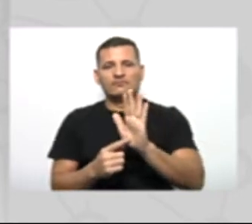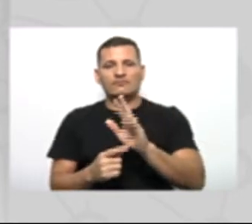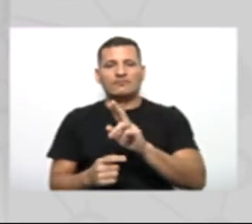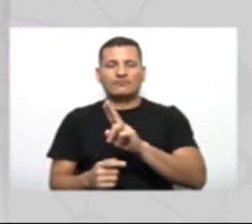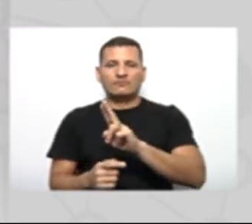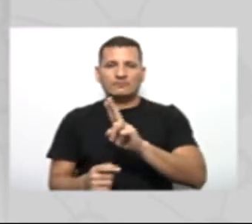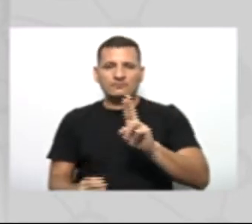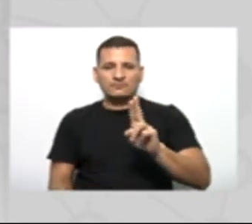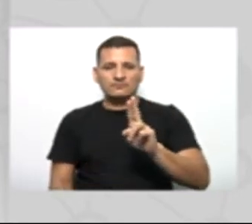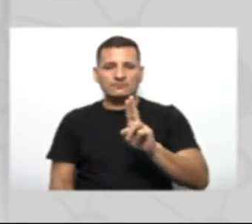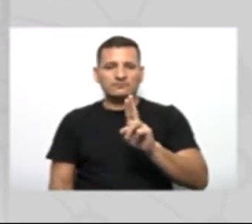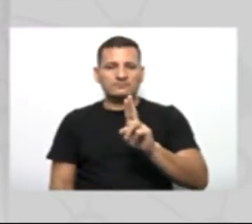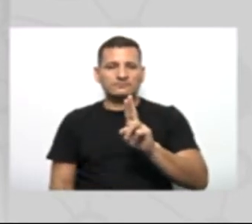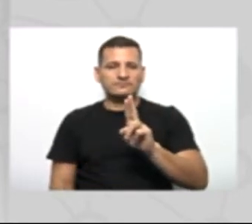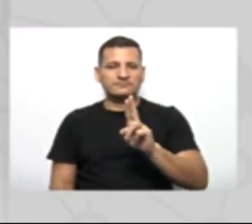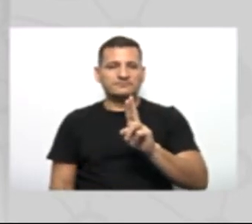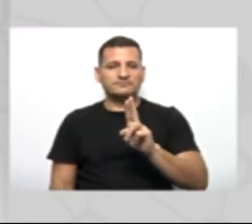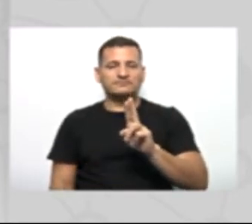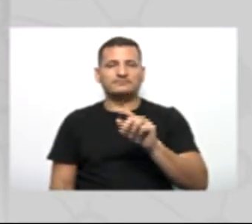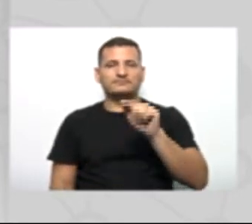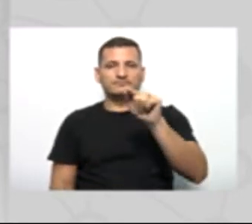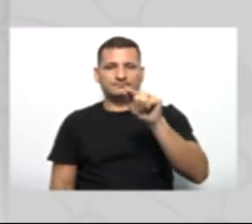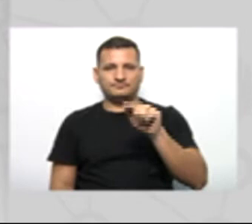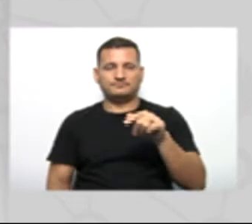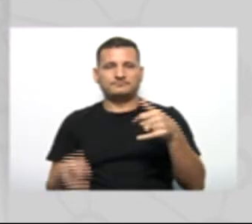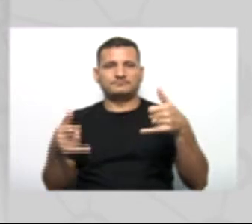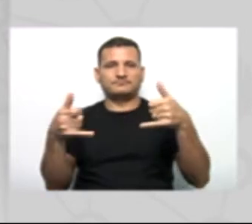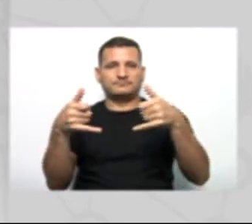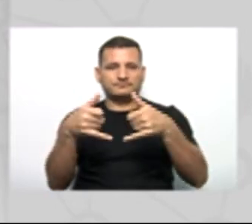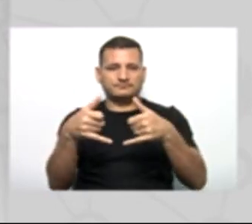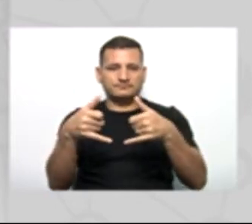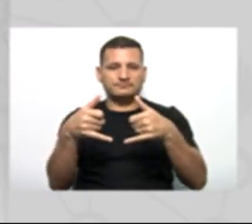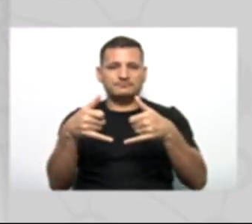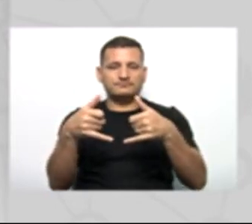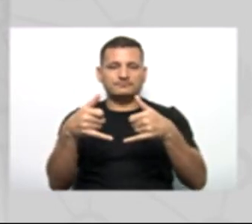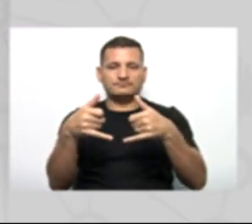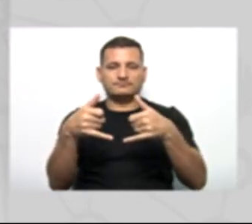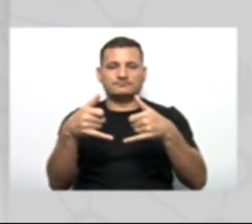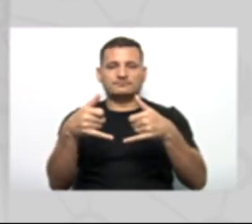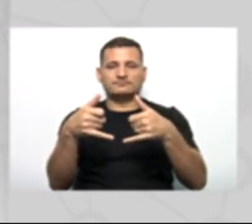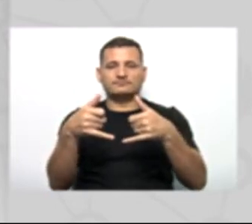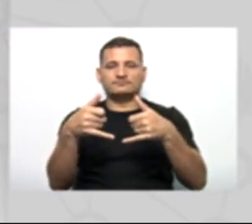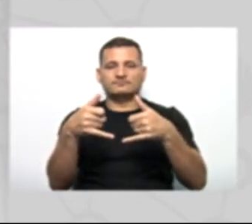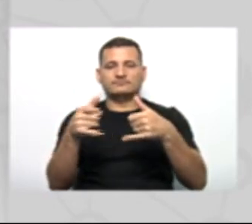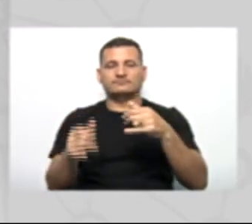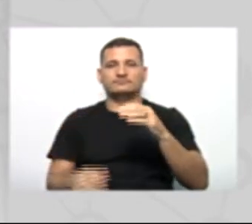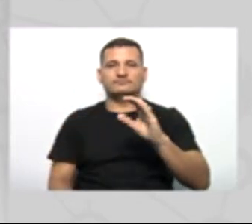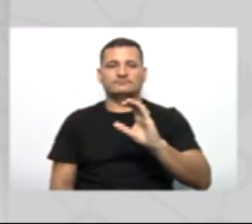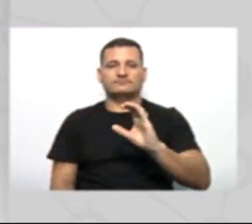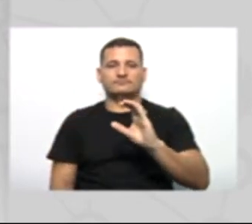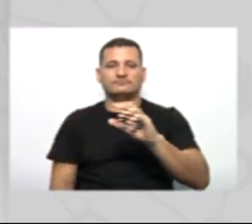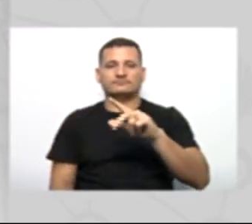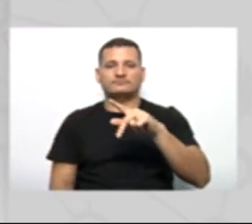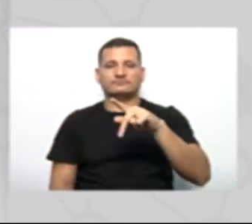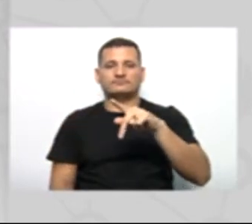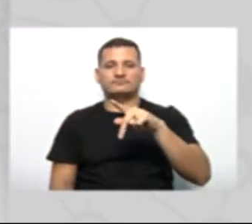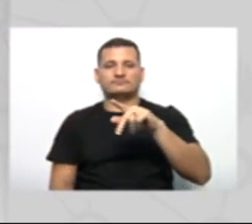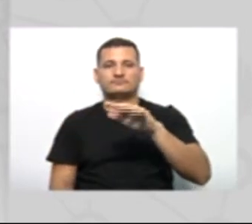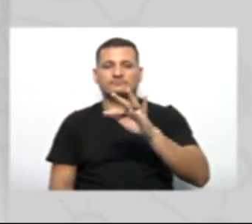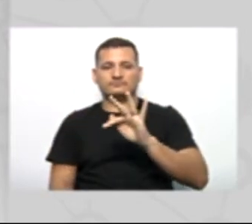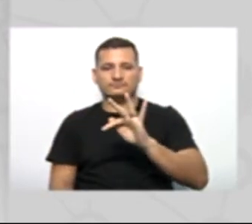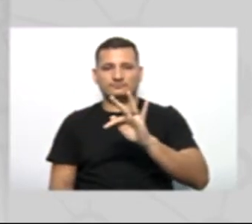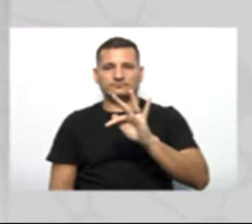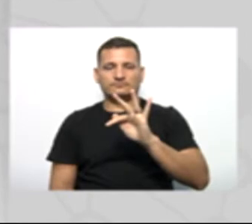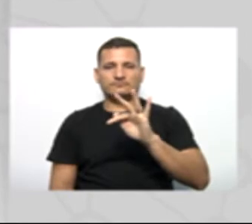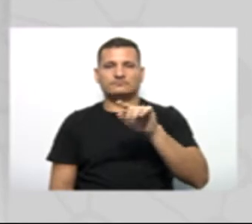nome, 2 pontos. E o meu formatador, vou colocar o CPF, 2